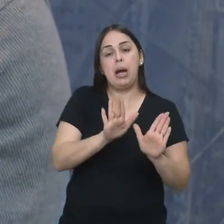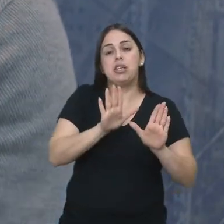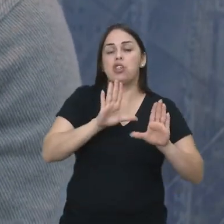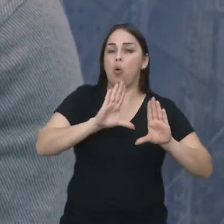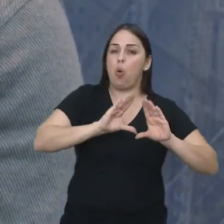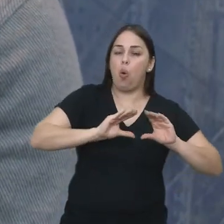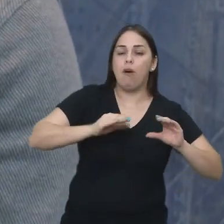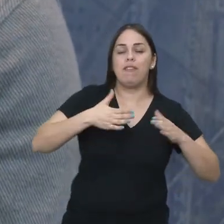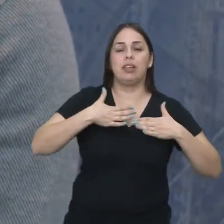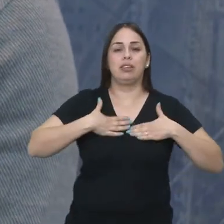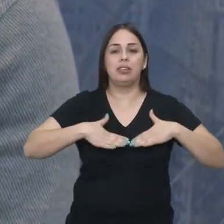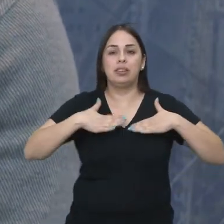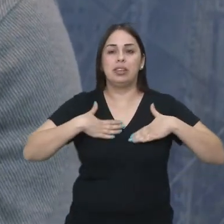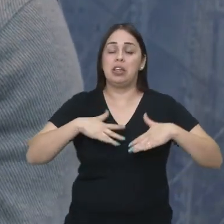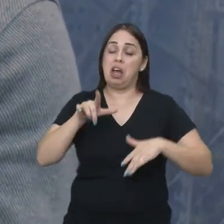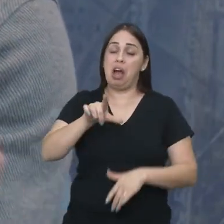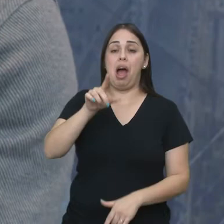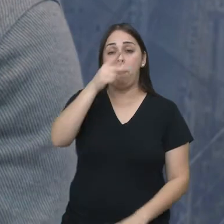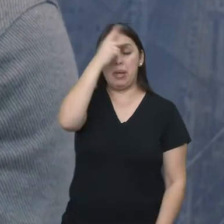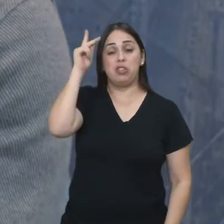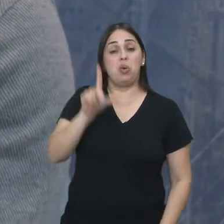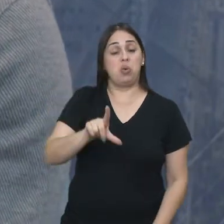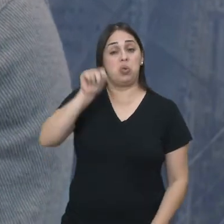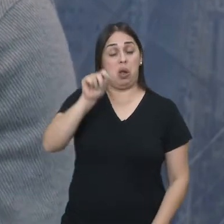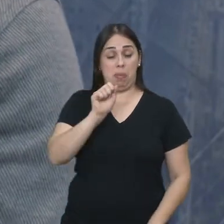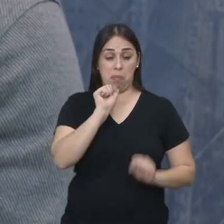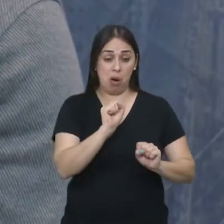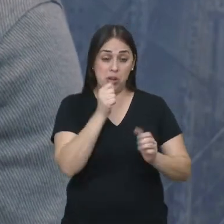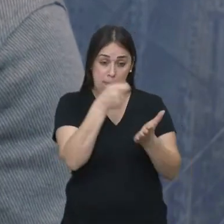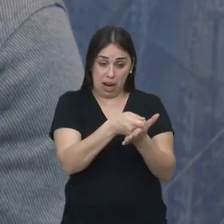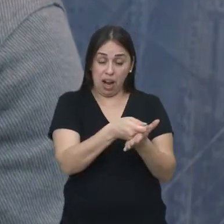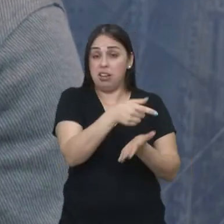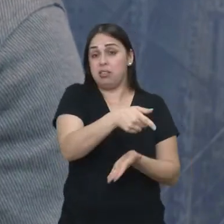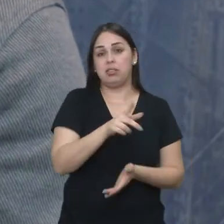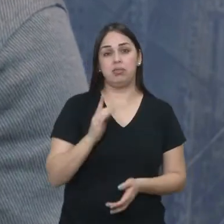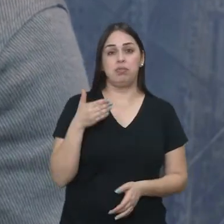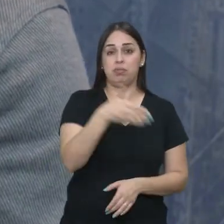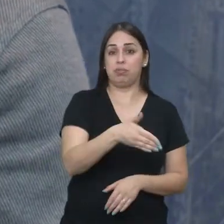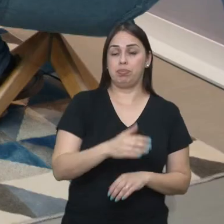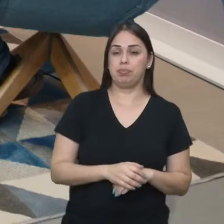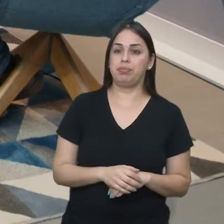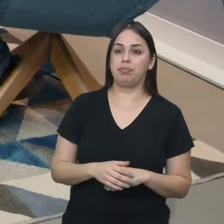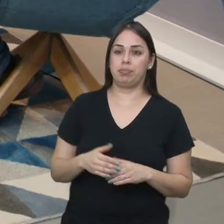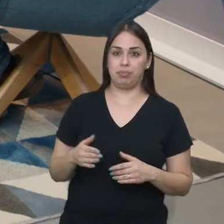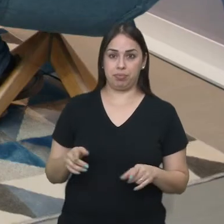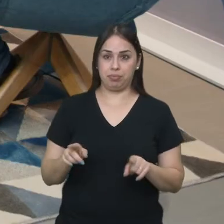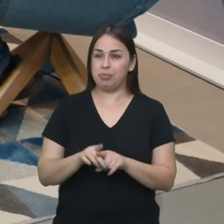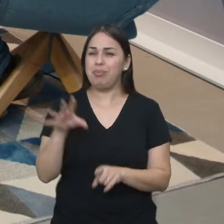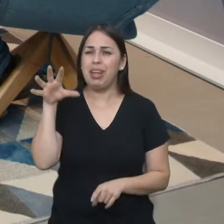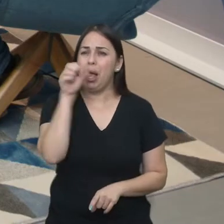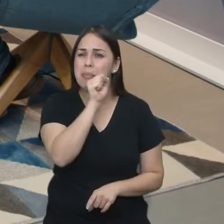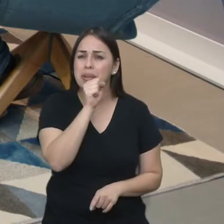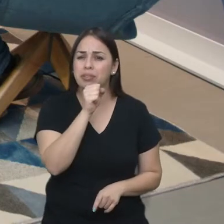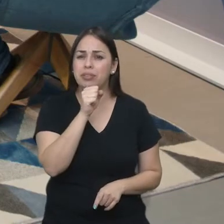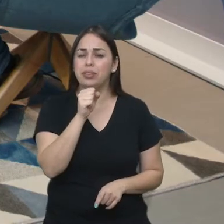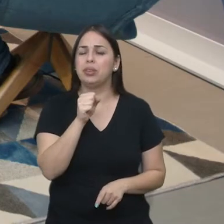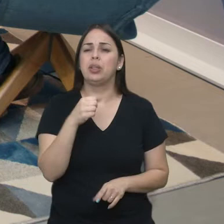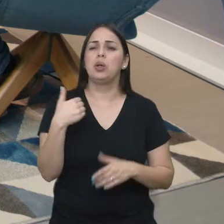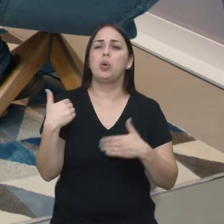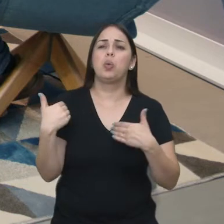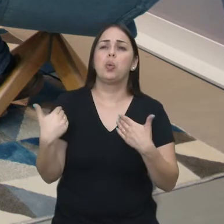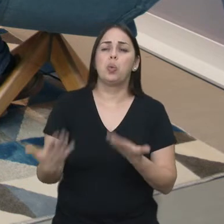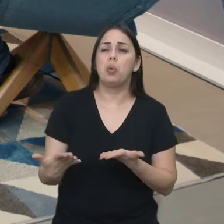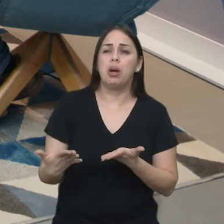aí fica da preferência daquele que pode pagar por esse serviço. Cristina, rapidamente, qual que é